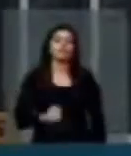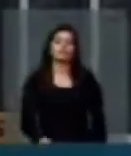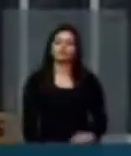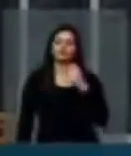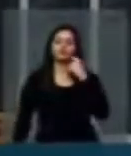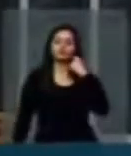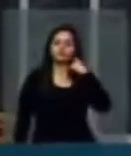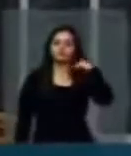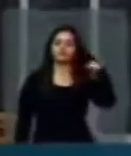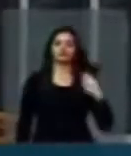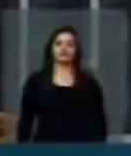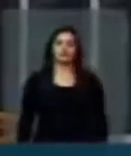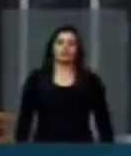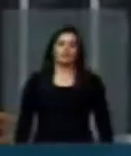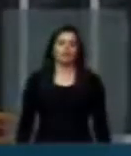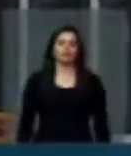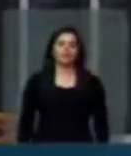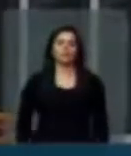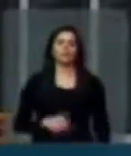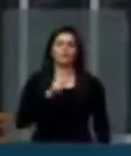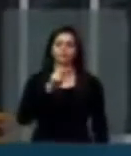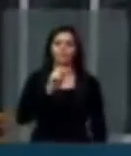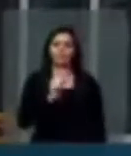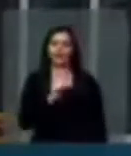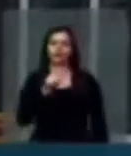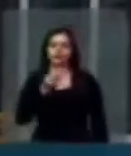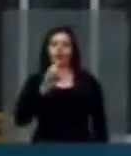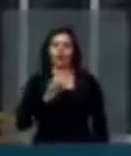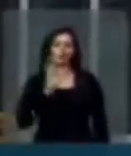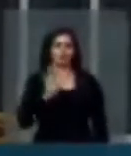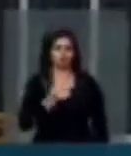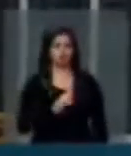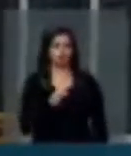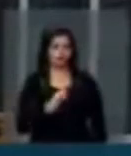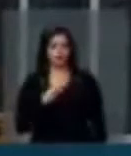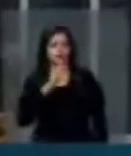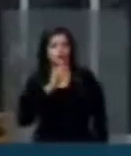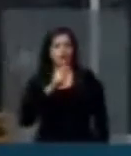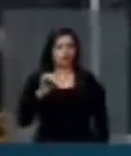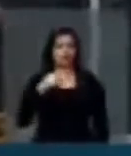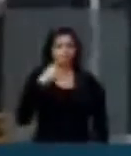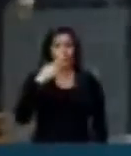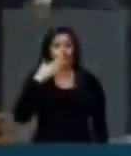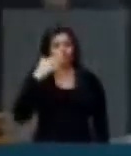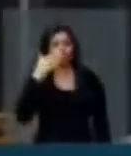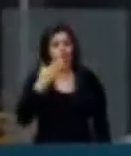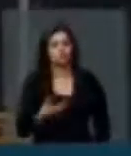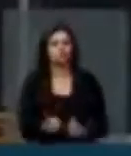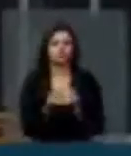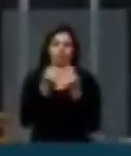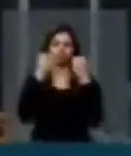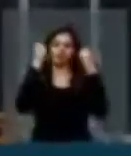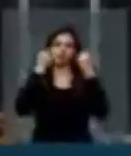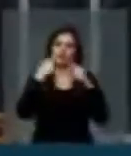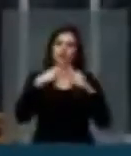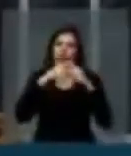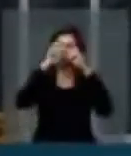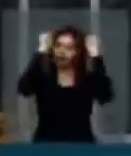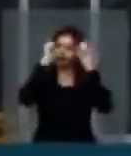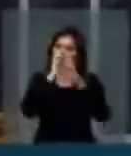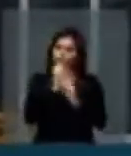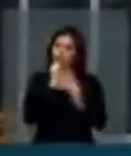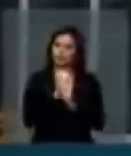2010. Onde o senhor pagou, foi a CPI e disse, eu fui pedir dinheiro para a campanha, porque o tesoureiro